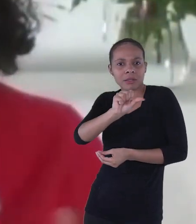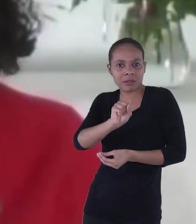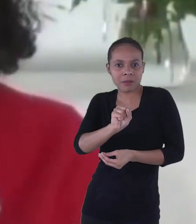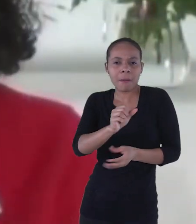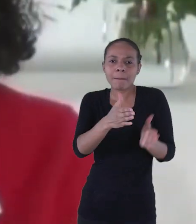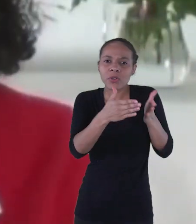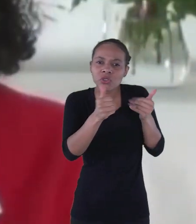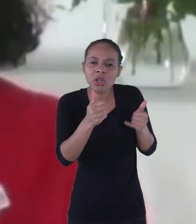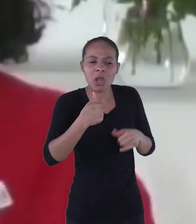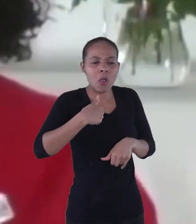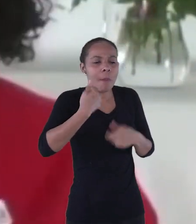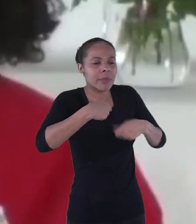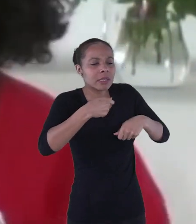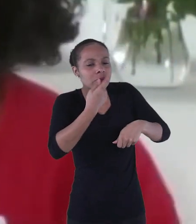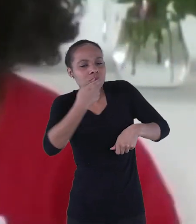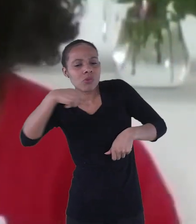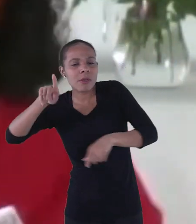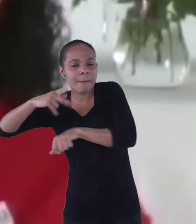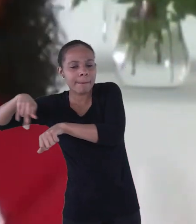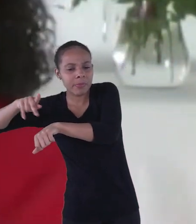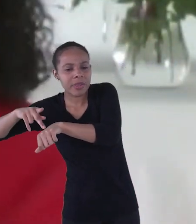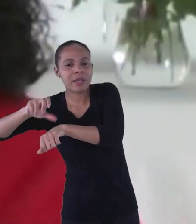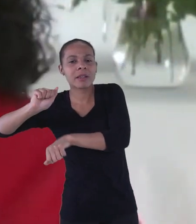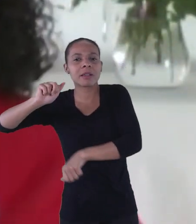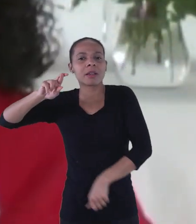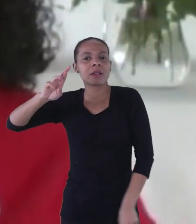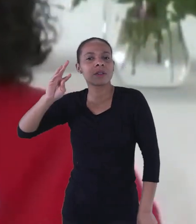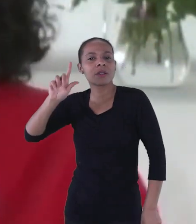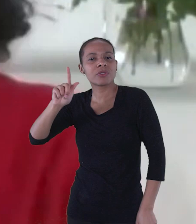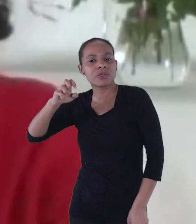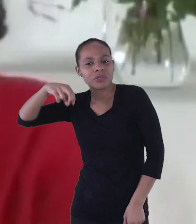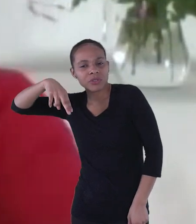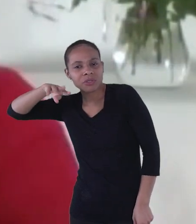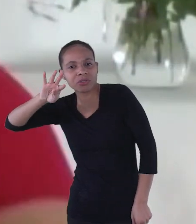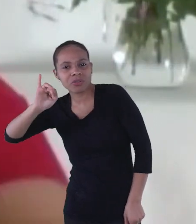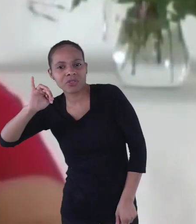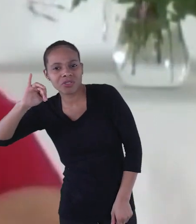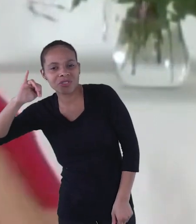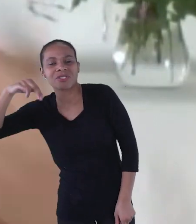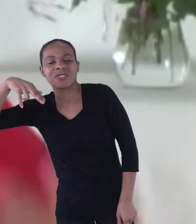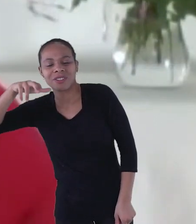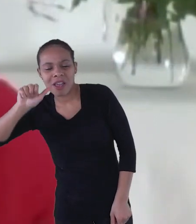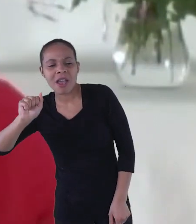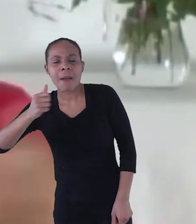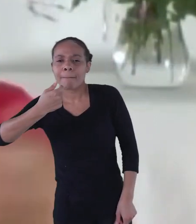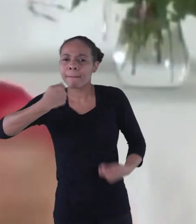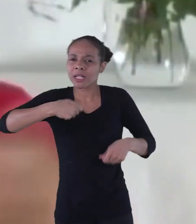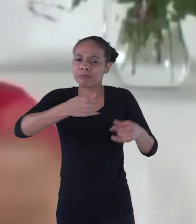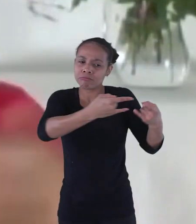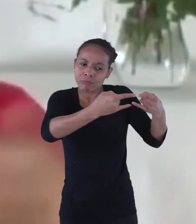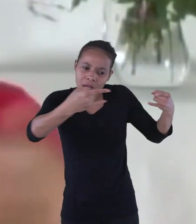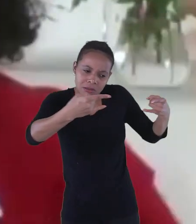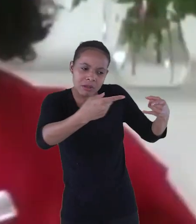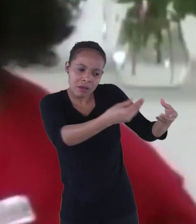uma preocupação que essa mulher de rua não tinha. Né? Quando ela vai